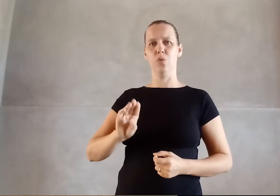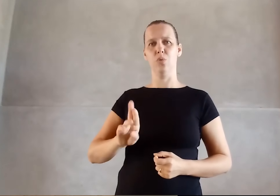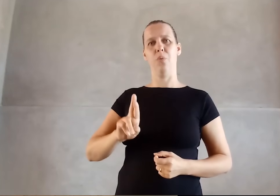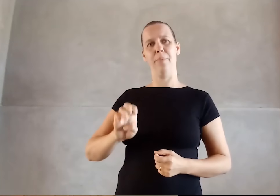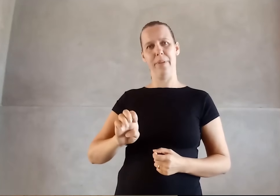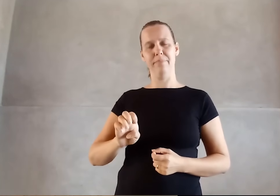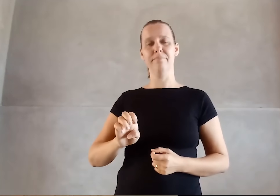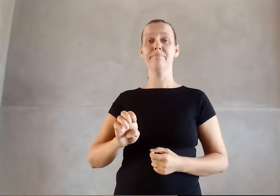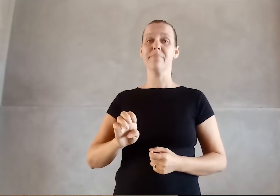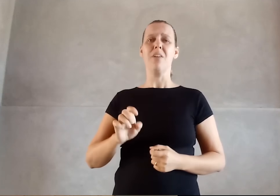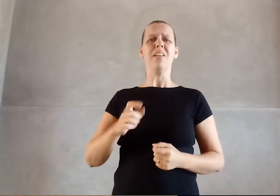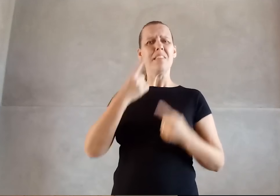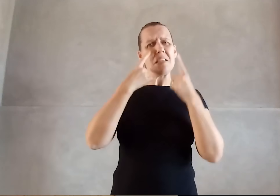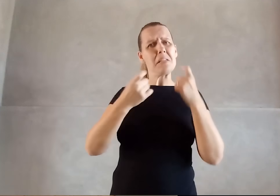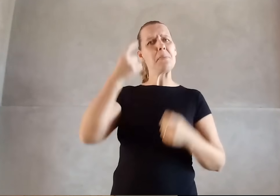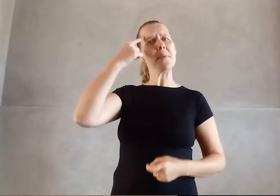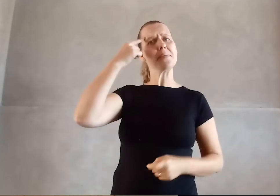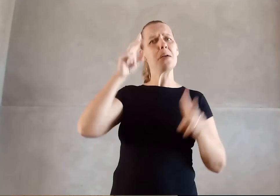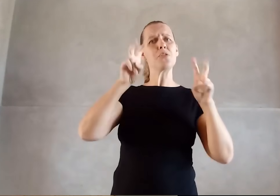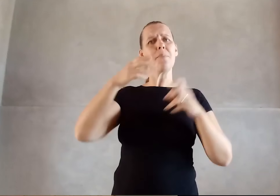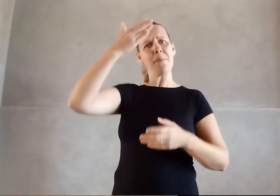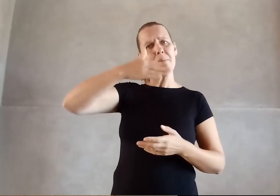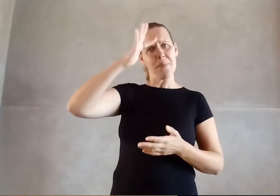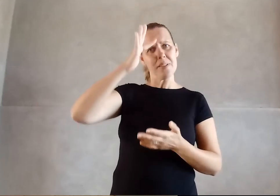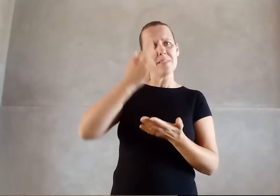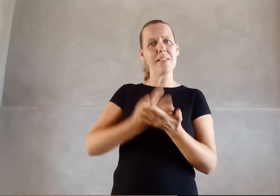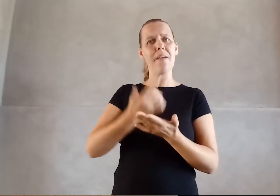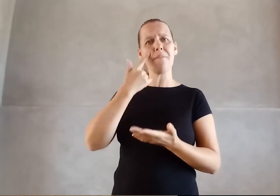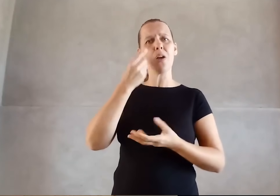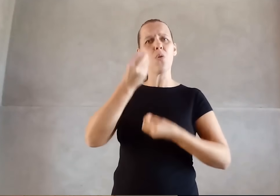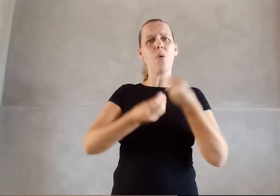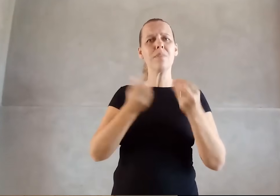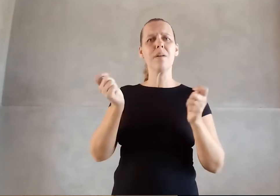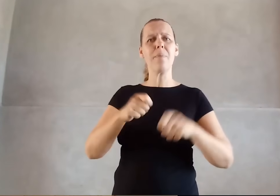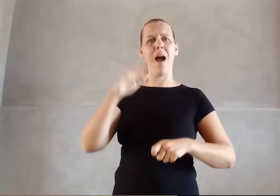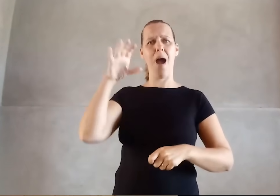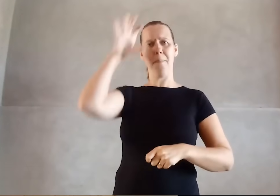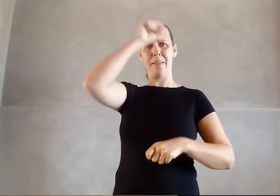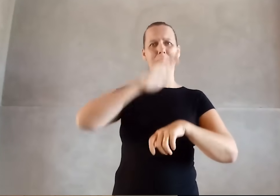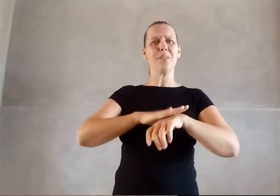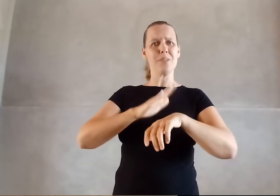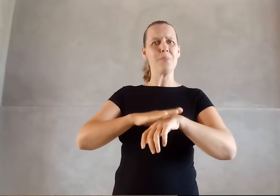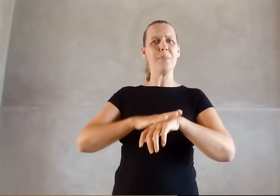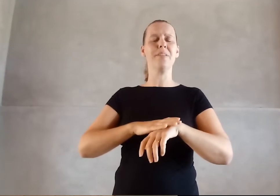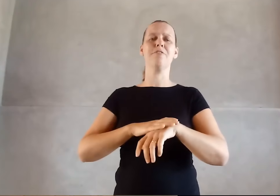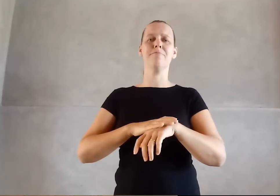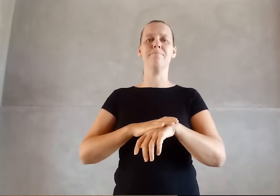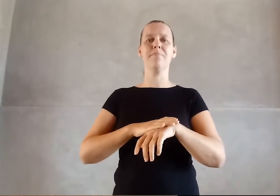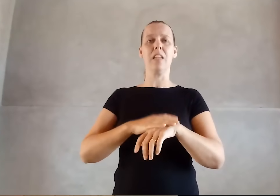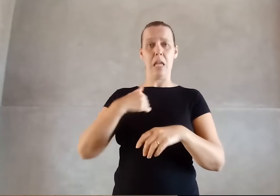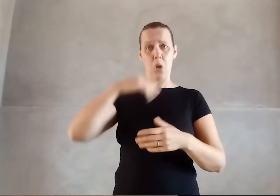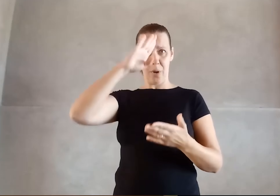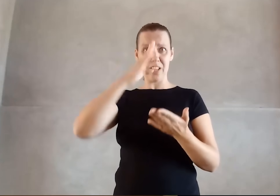algumas traduções, fala dobre. É bem interessante pensar sobre provação e tirar lições de